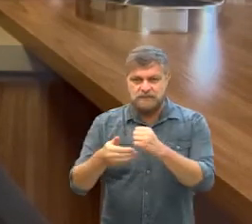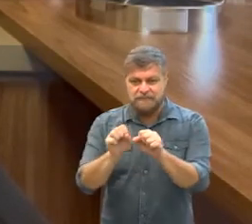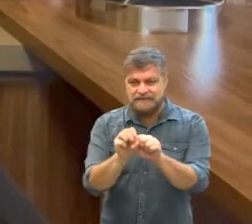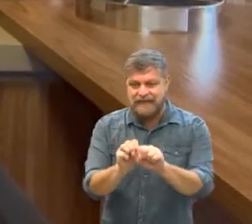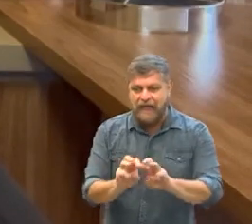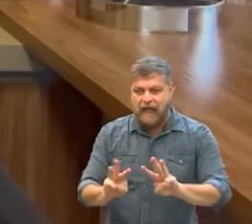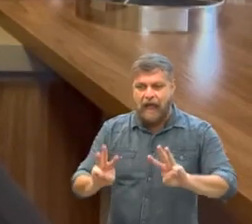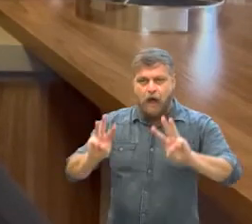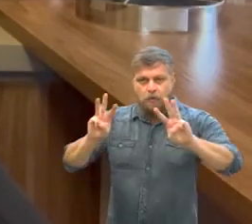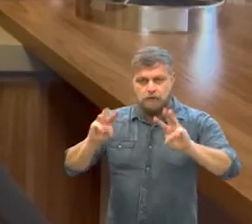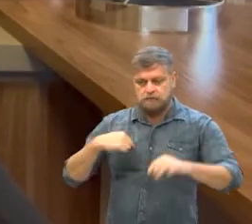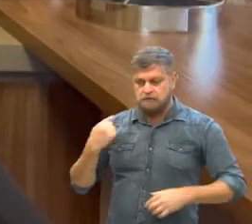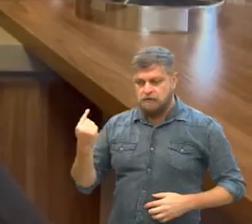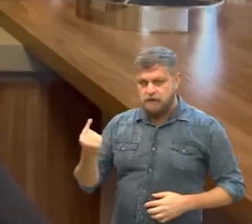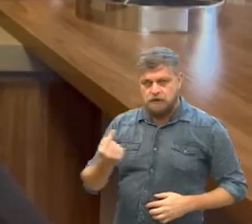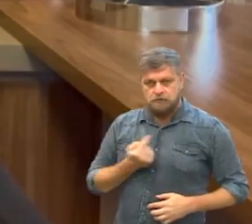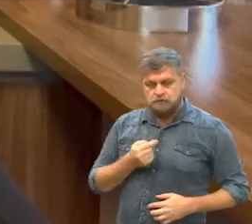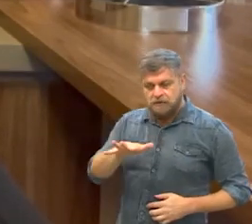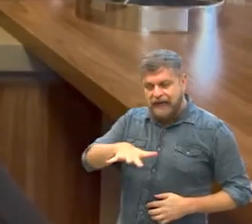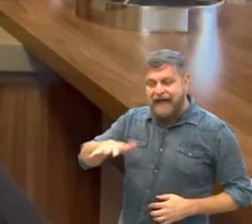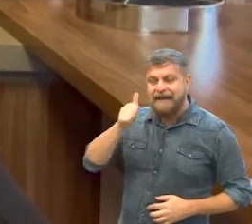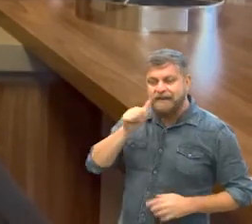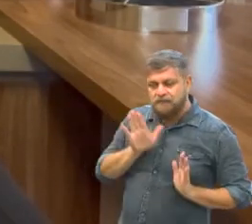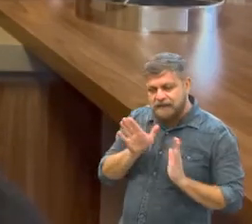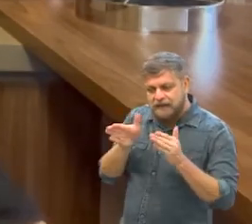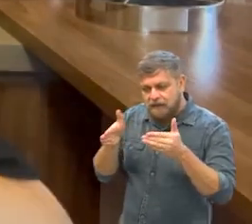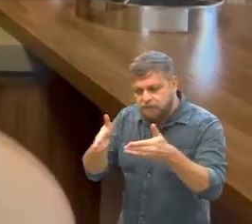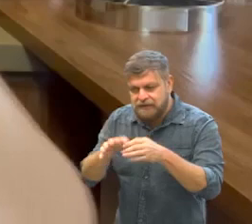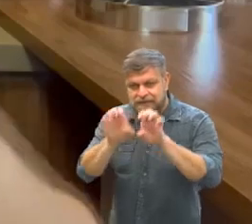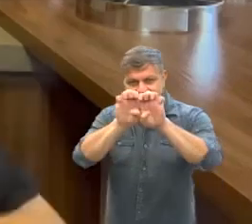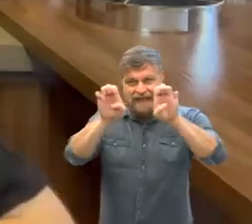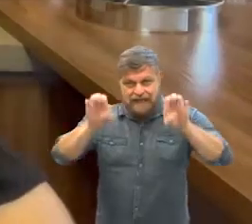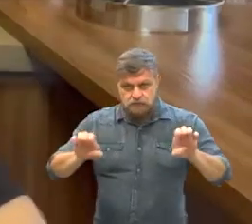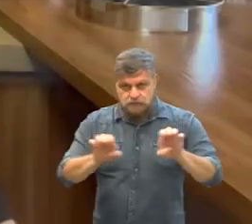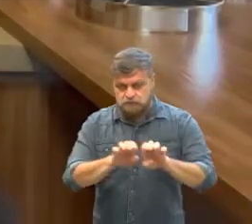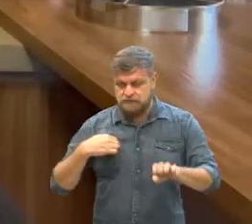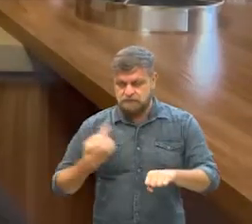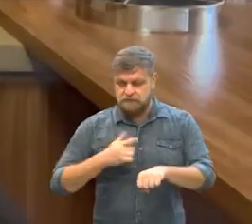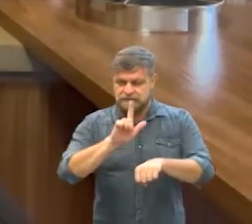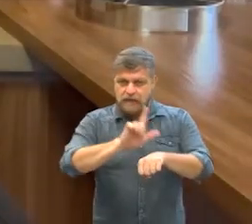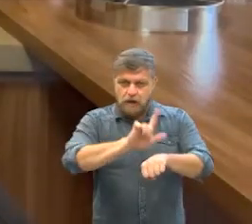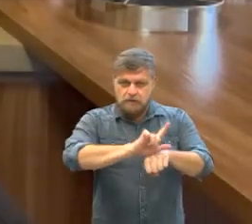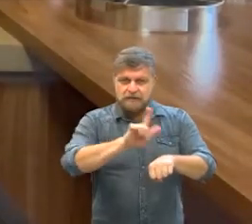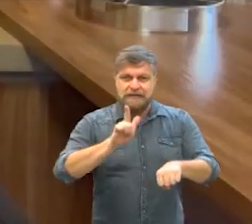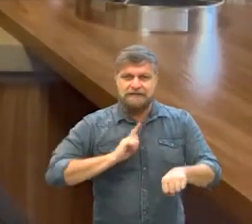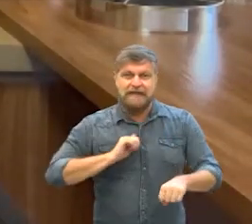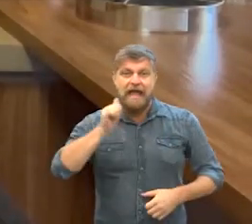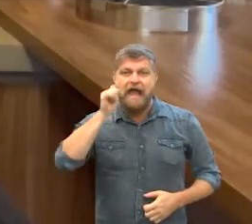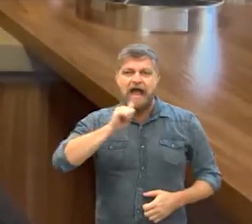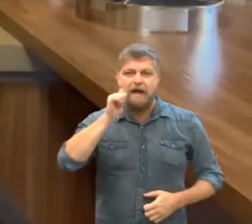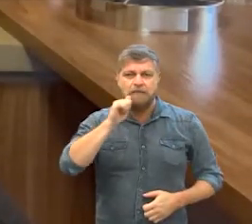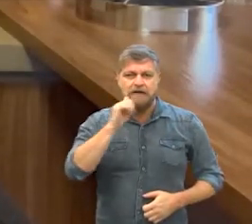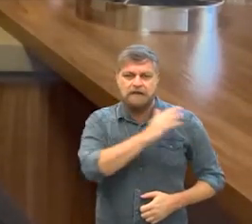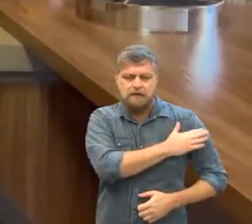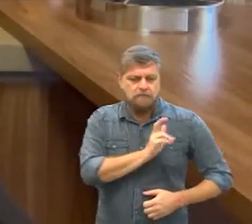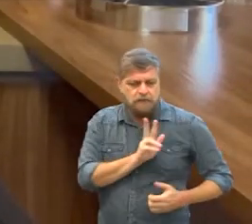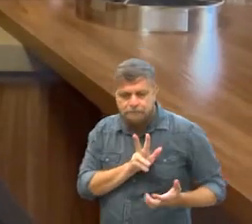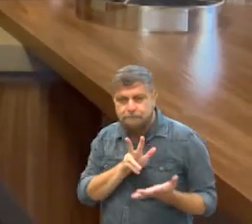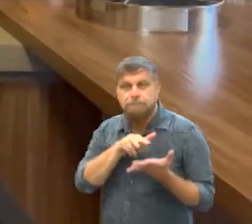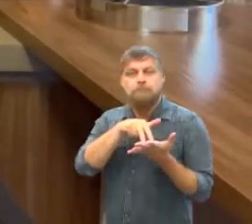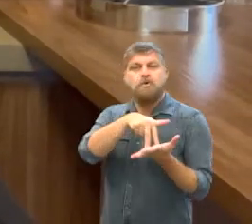para desenvolver um negócio voltado para a mulher. Também toda a estruturação do nosso negócio, ela tem a mulher como